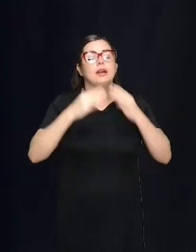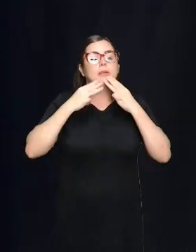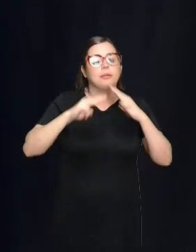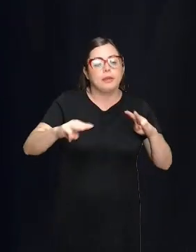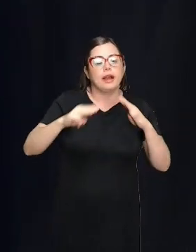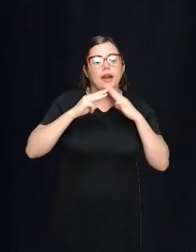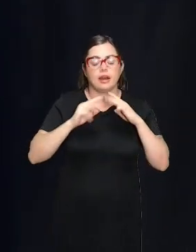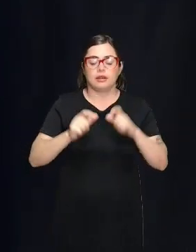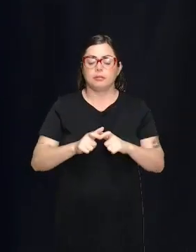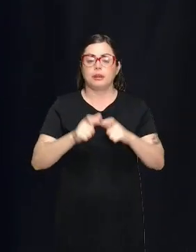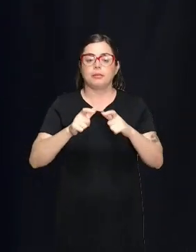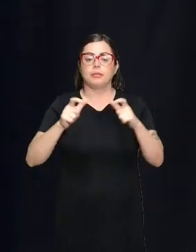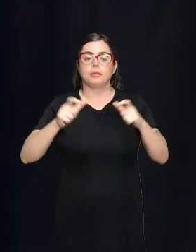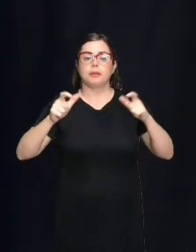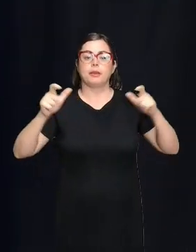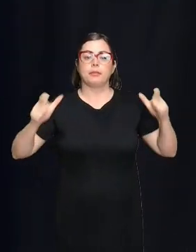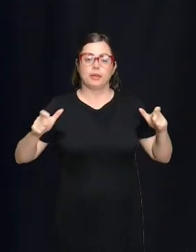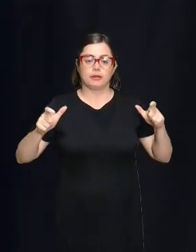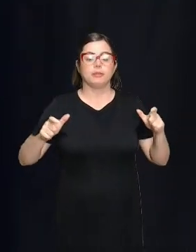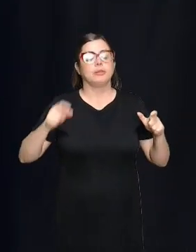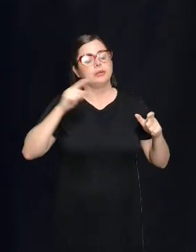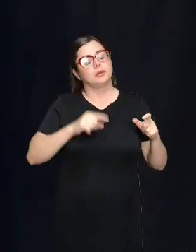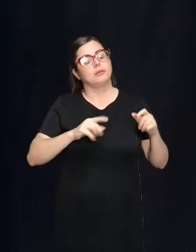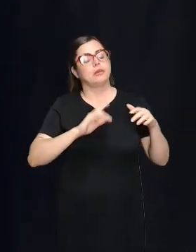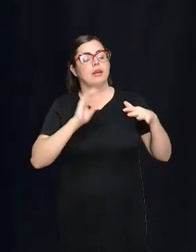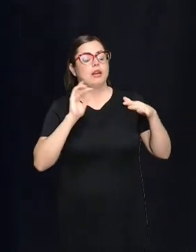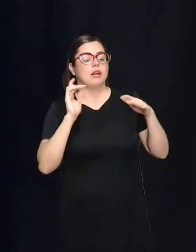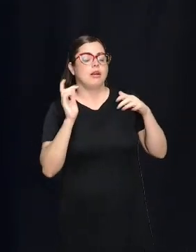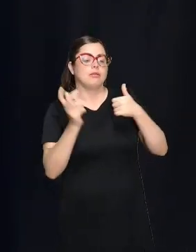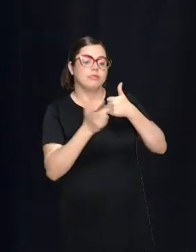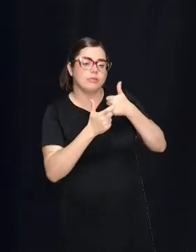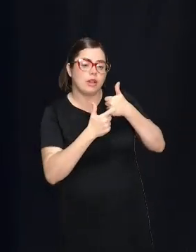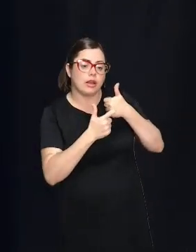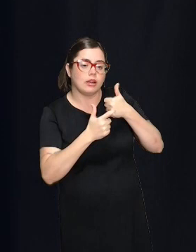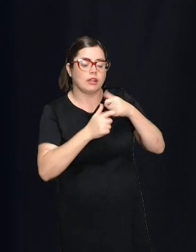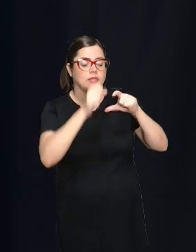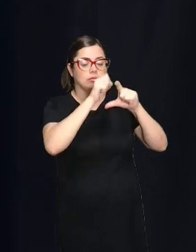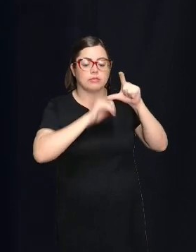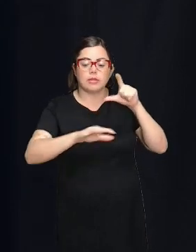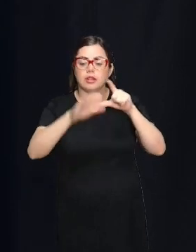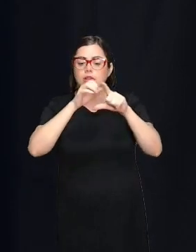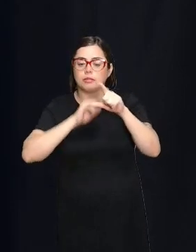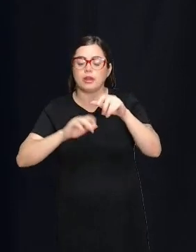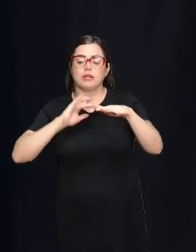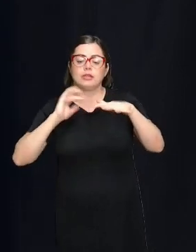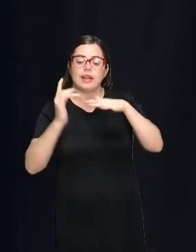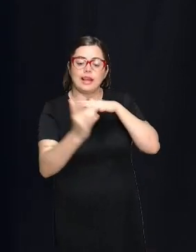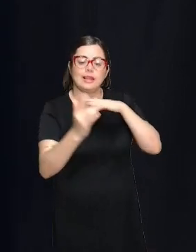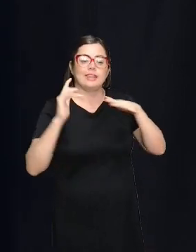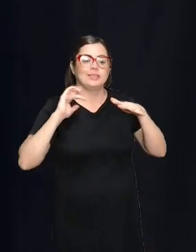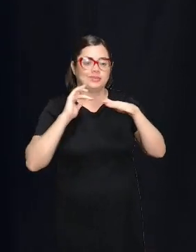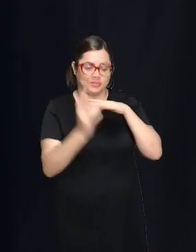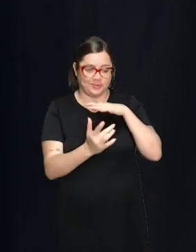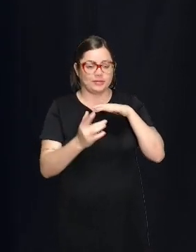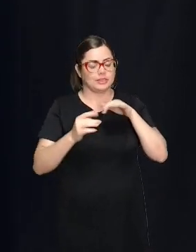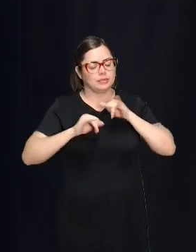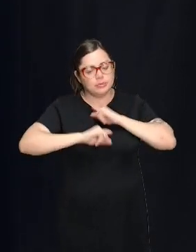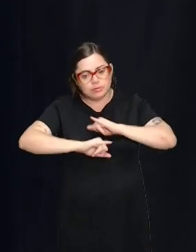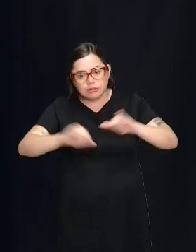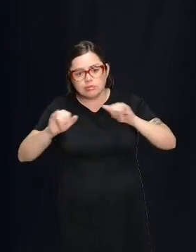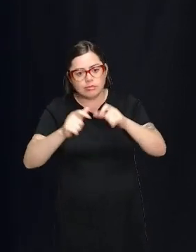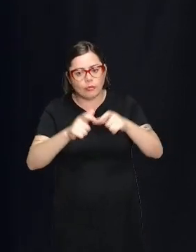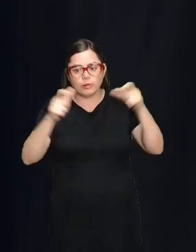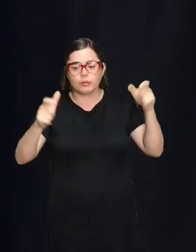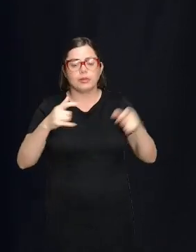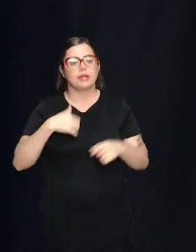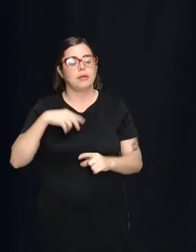as pessoas que estão acessando, que são 50 a mais e que estão acessando redes sociais. A gente estava até conversando antes e eu falei assim, a minha visão de